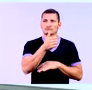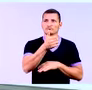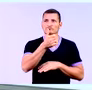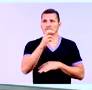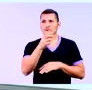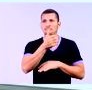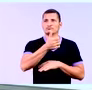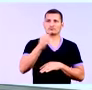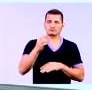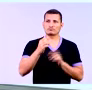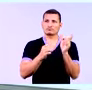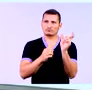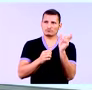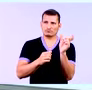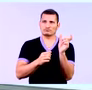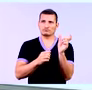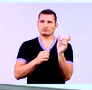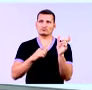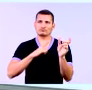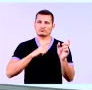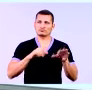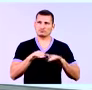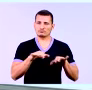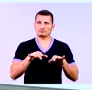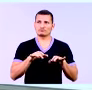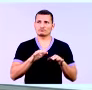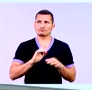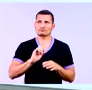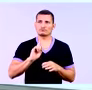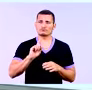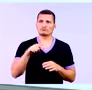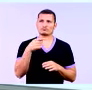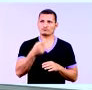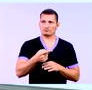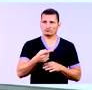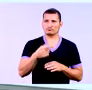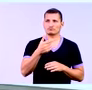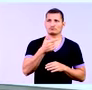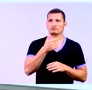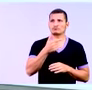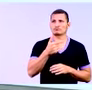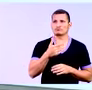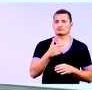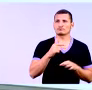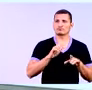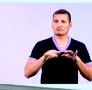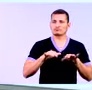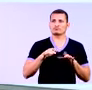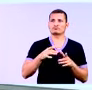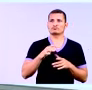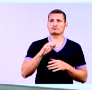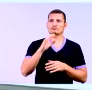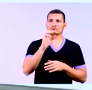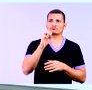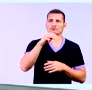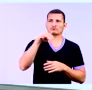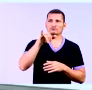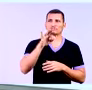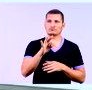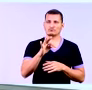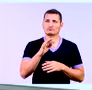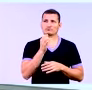estavam programados, 20 comandos SQL que estavam programados, e aí após o 20º comando, eu digitei explicitamente commit. Então, eu